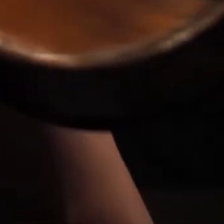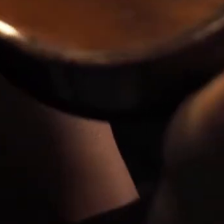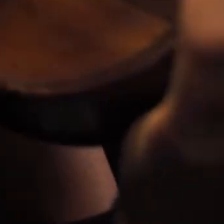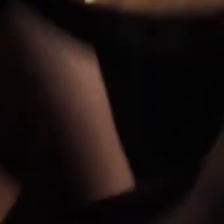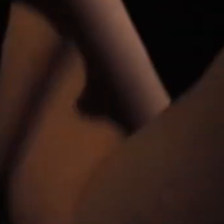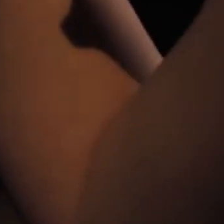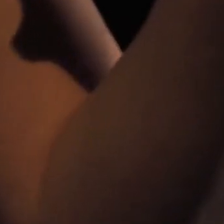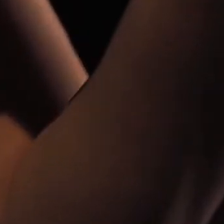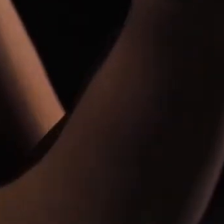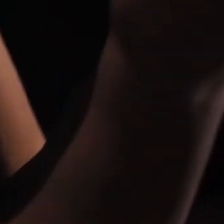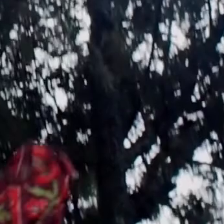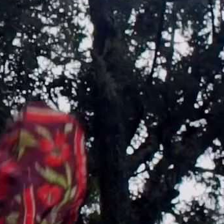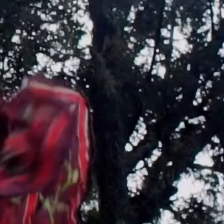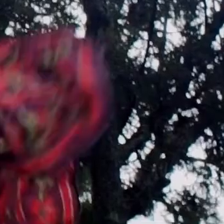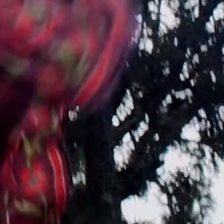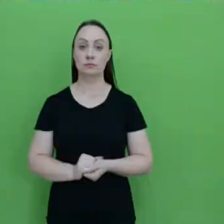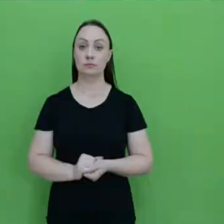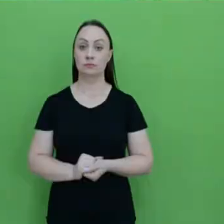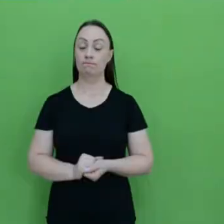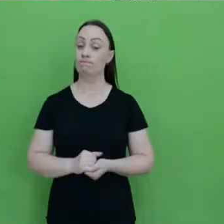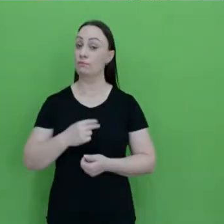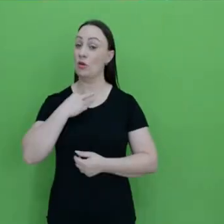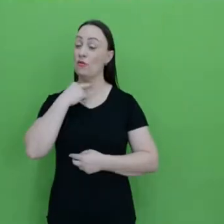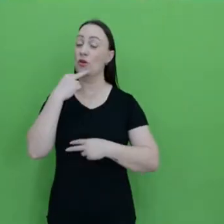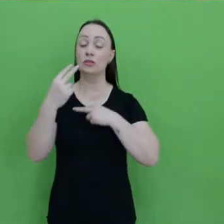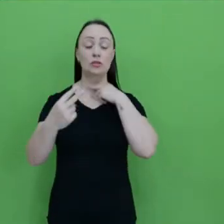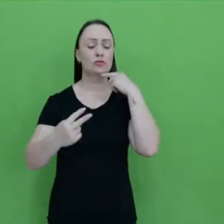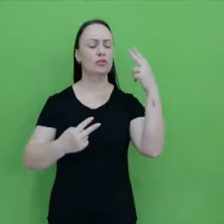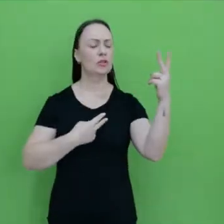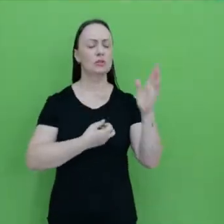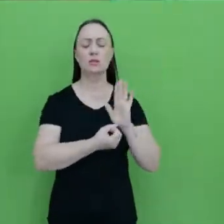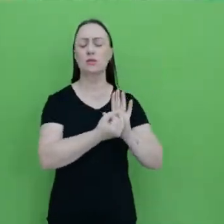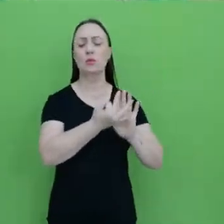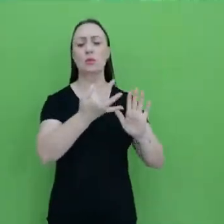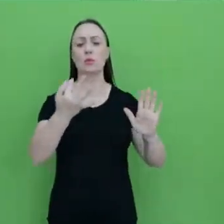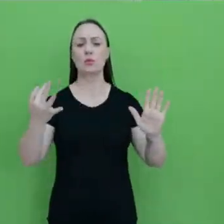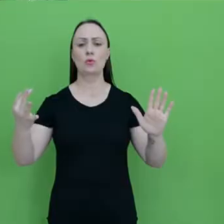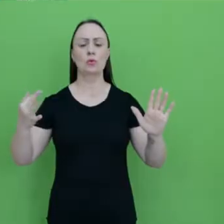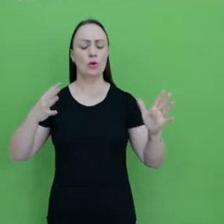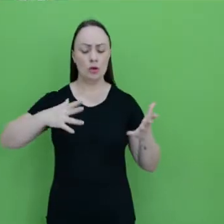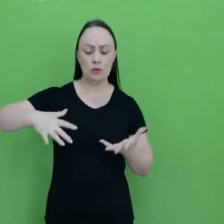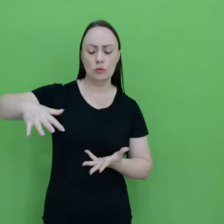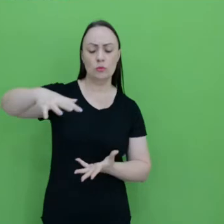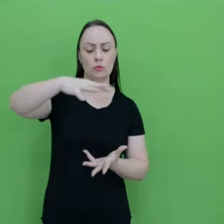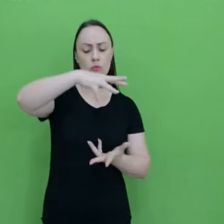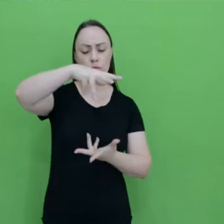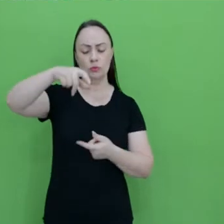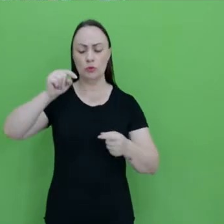Imagem de lenços coloridos caindo no ar. Milhares de vozes dos 4 cantos, de todos os